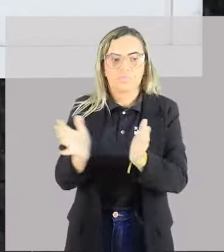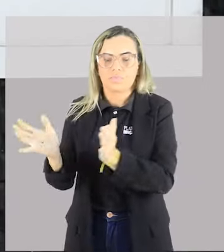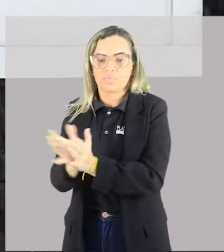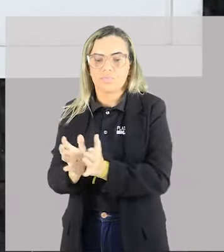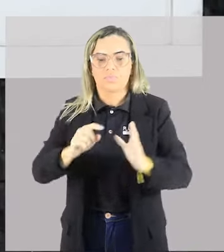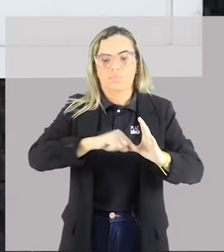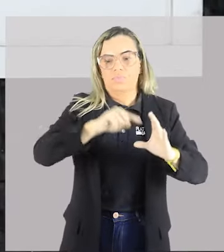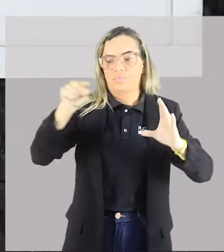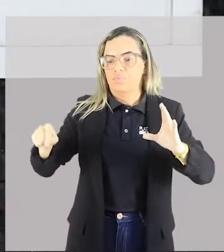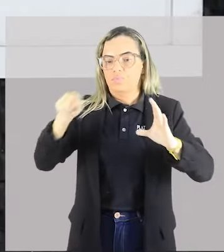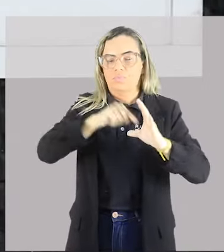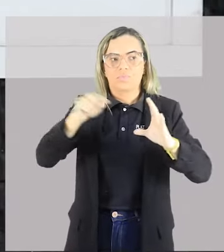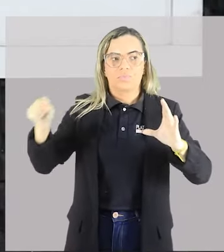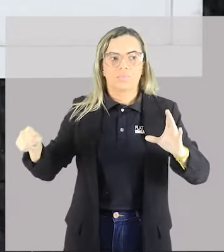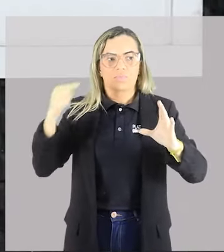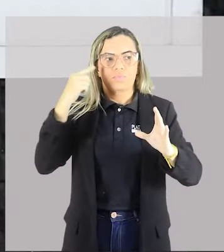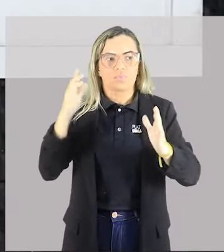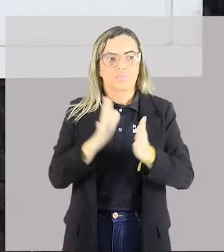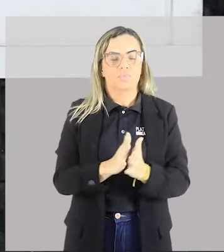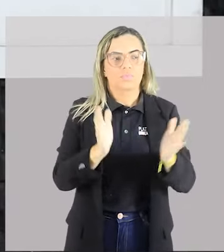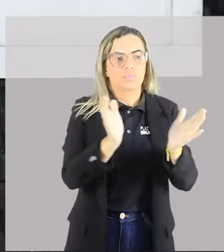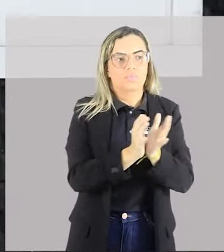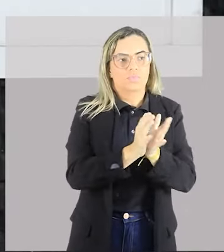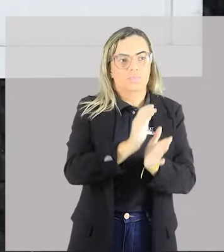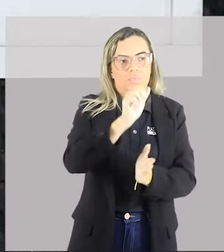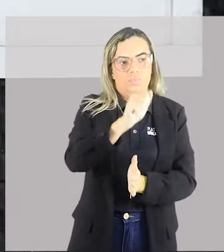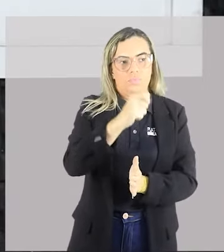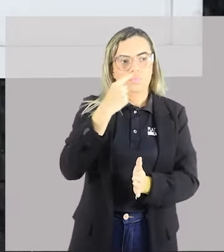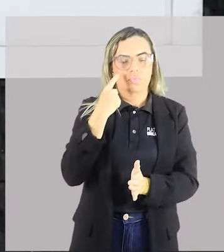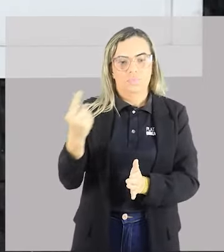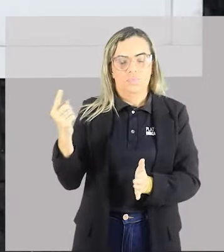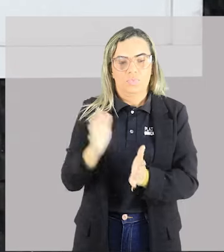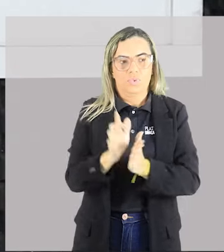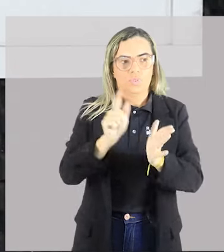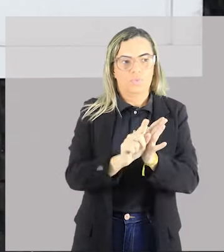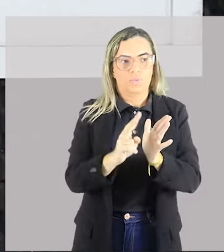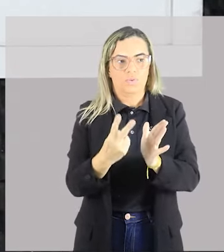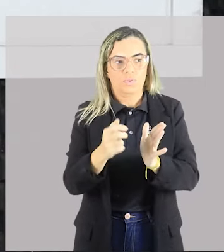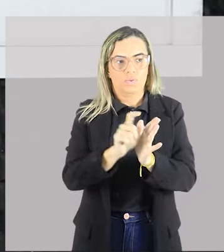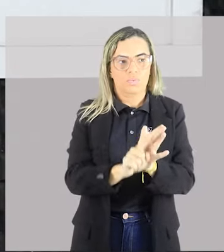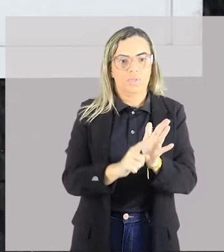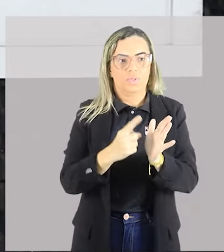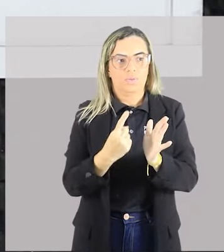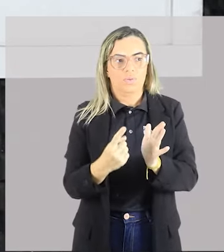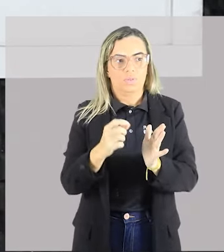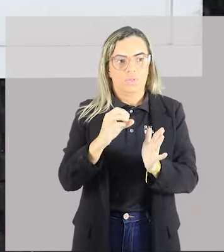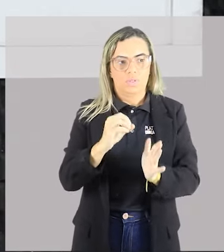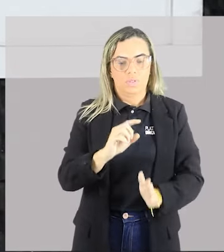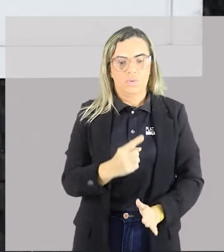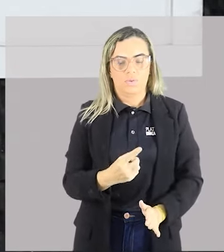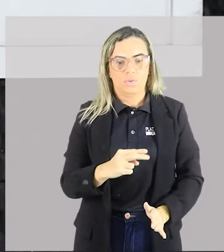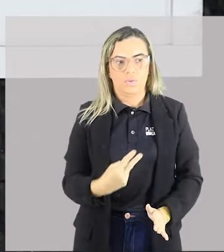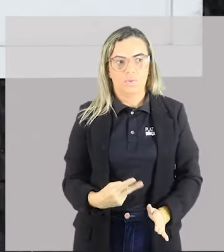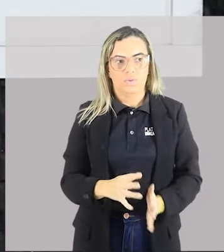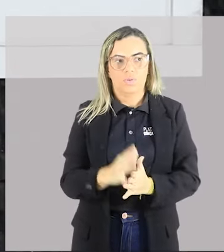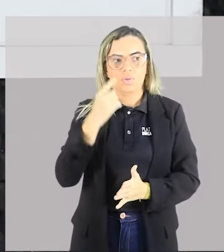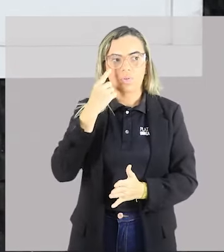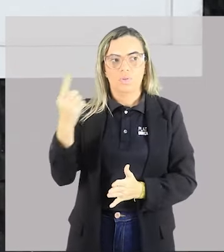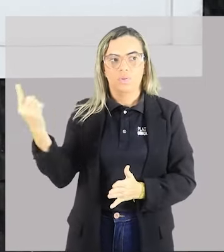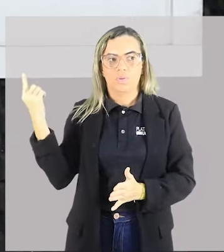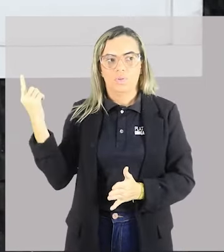falamos já de conjunto aqui um conjunto A formado pelos elementos -2 - 1 0 1 e 2 coloquei o